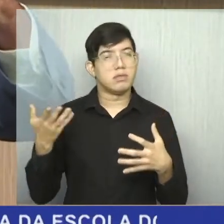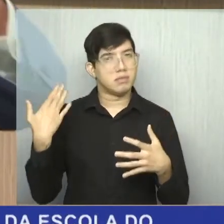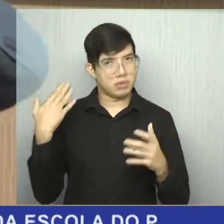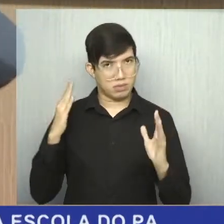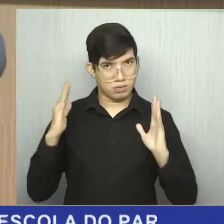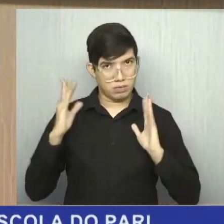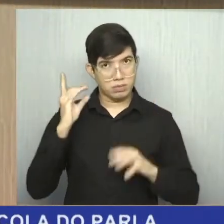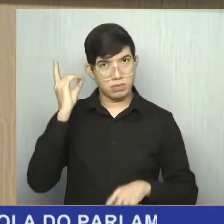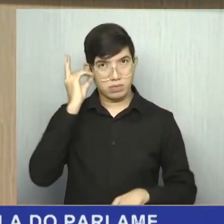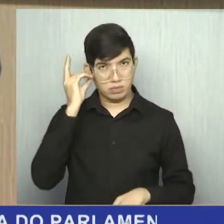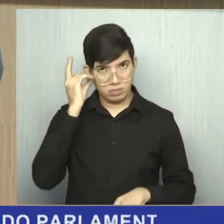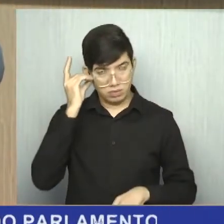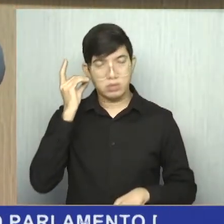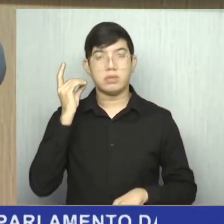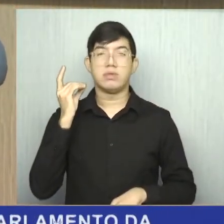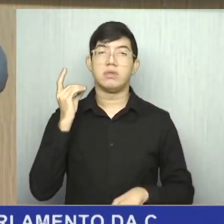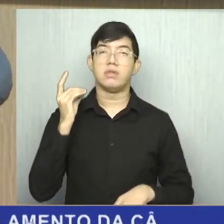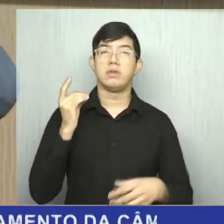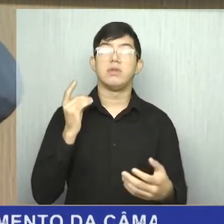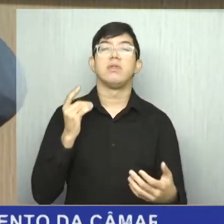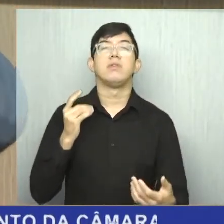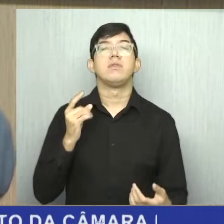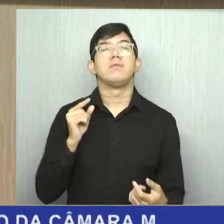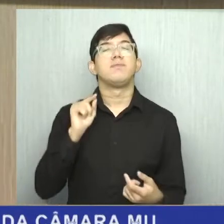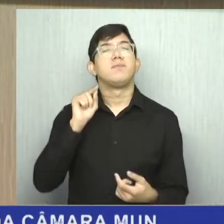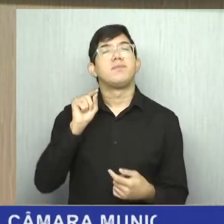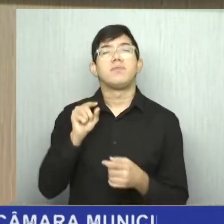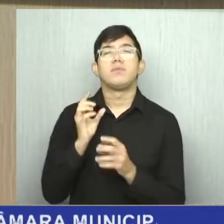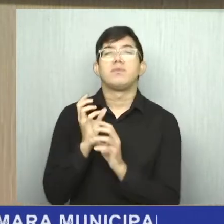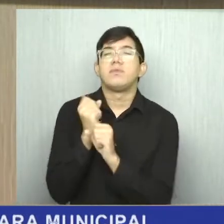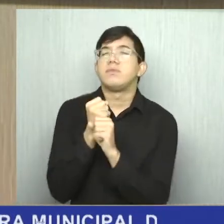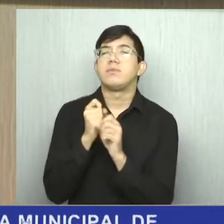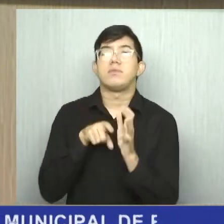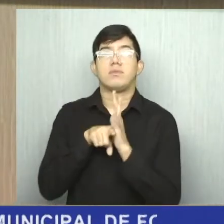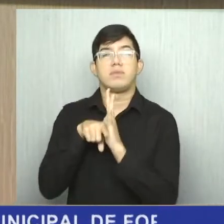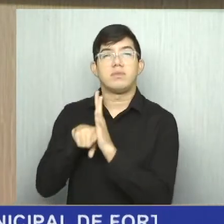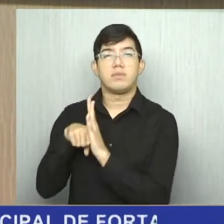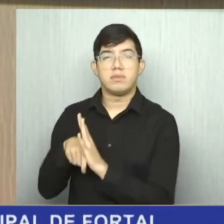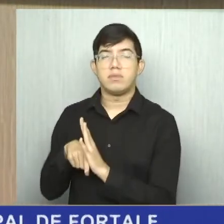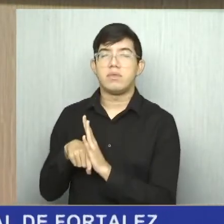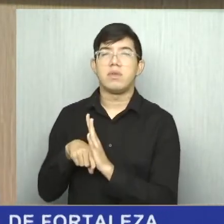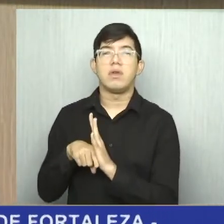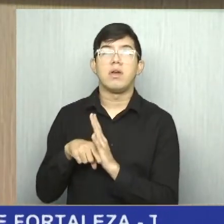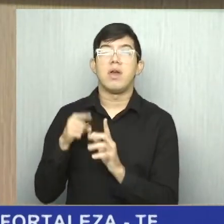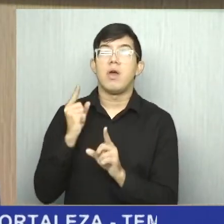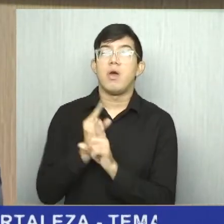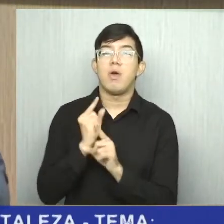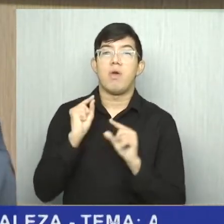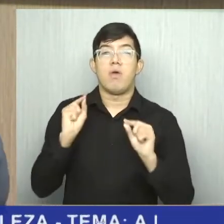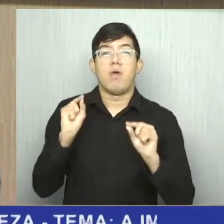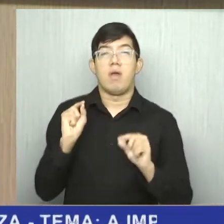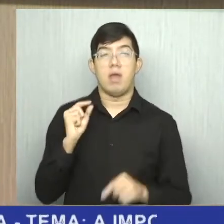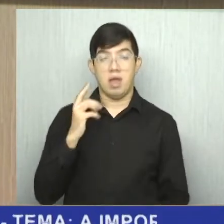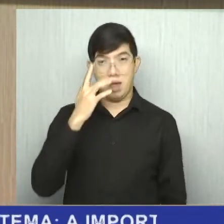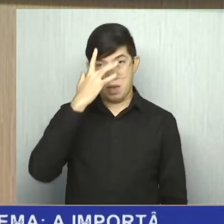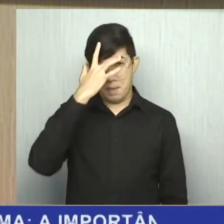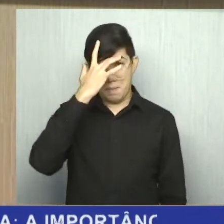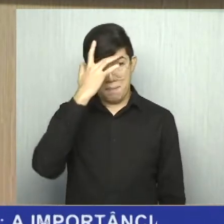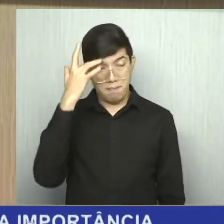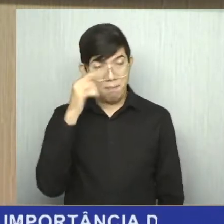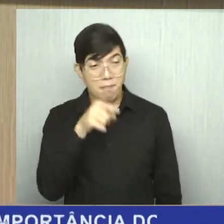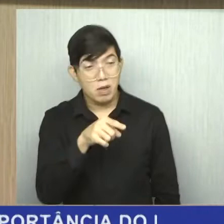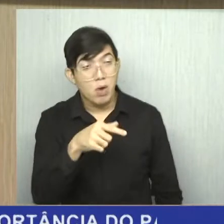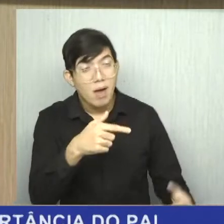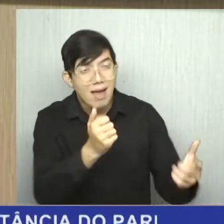de repartição do resultado. Qual é a questão do resultado? Você destruiu o consumidor. Porque se eu mato a renda, eu mato o consumidor.